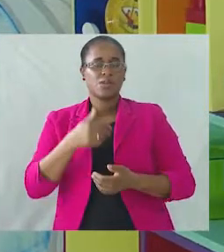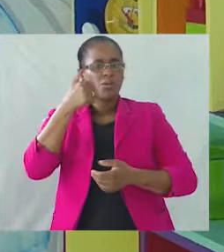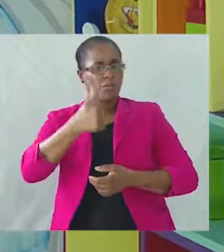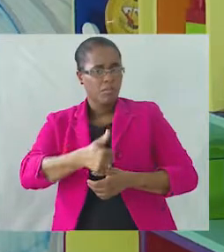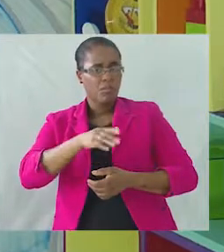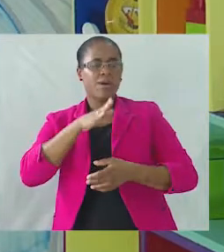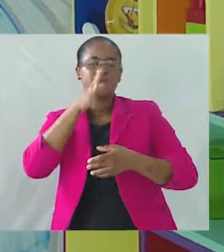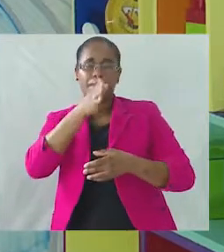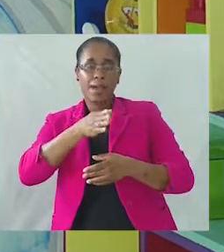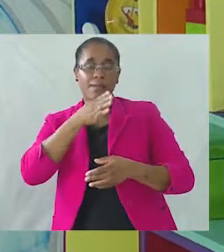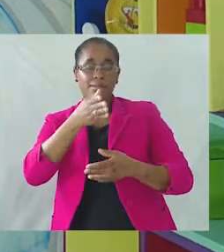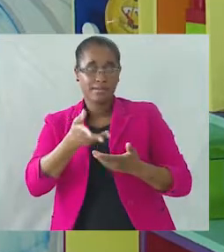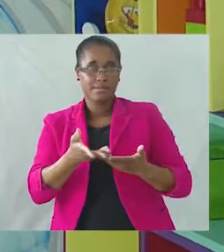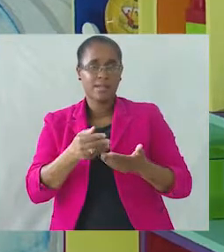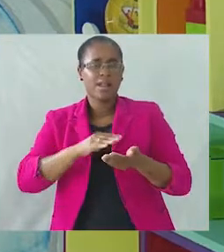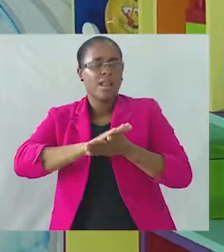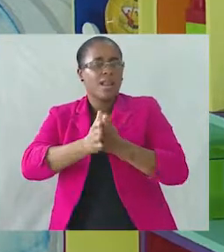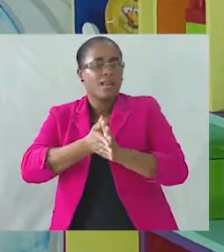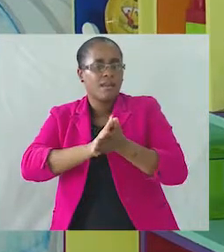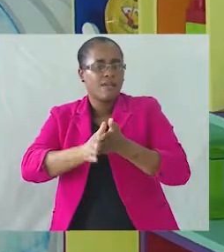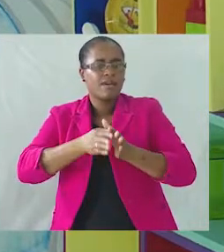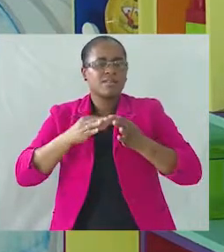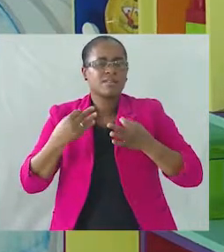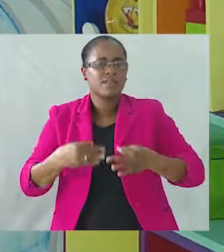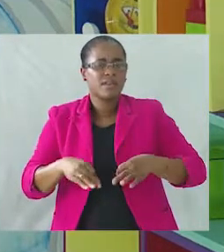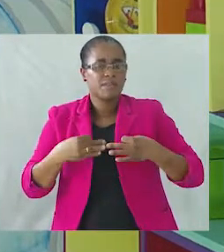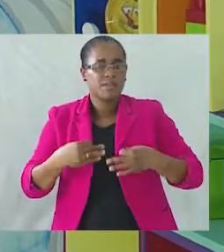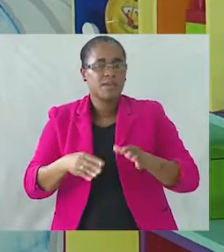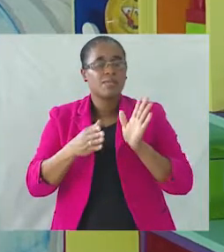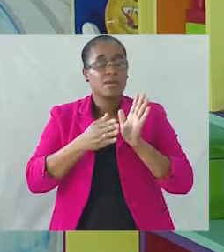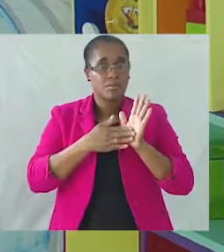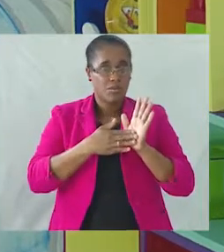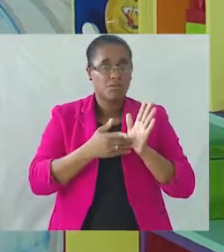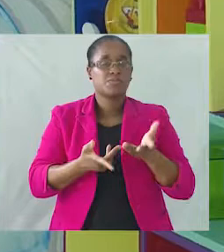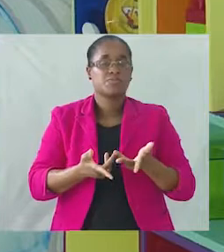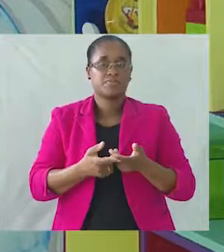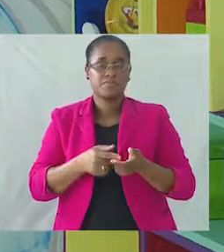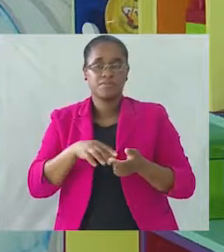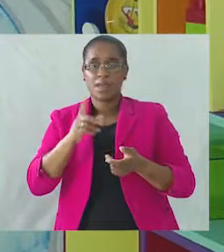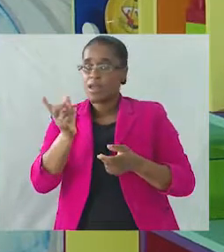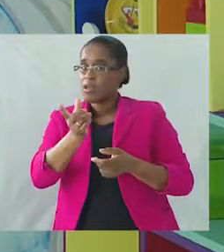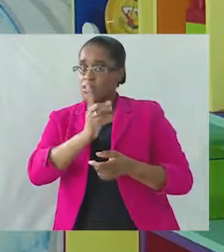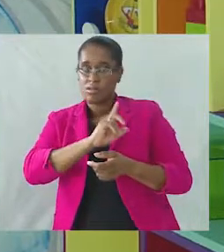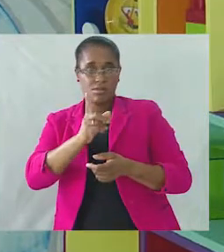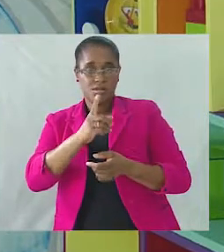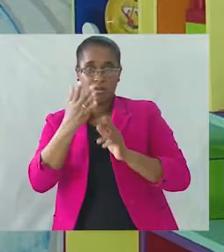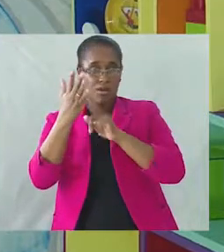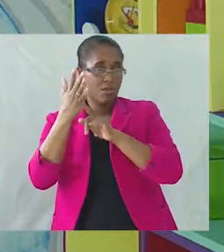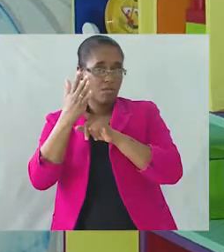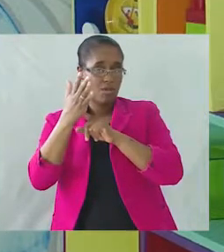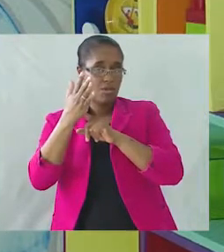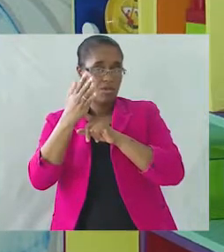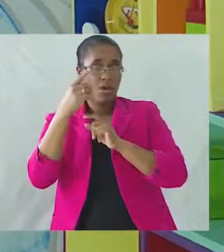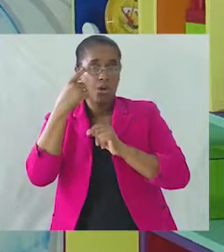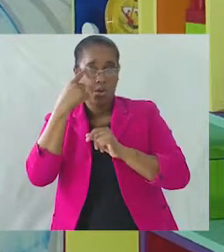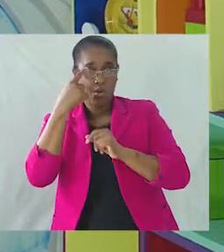boas práticas, lavar sempre as mãos, não levar as mãos